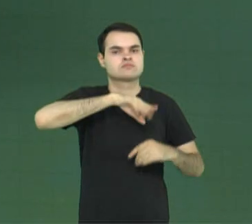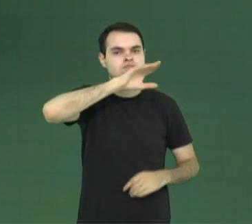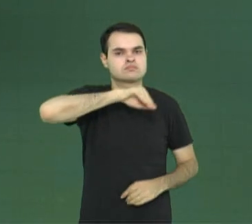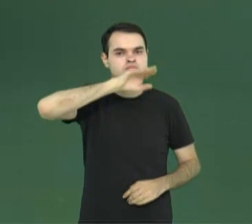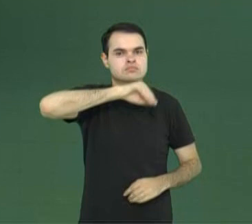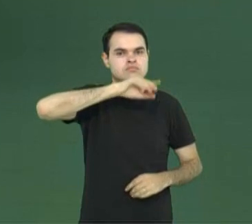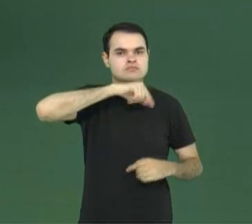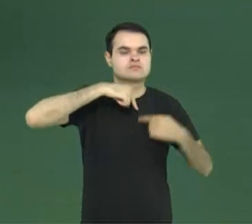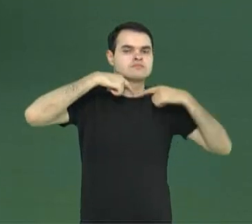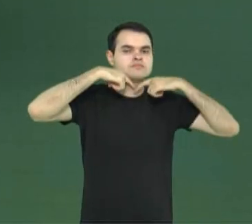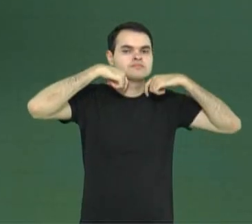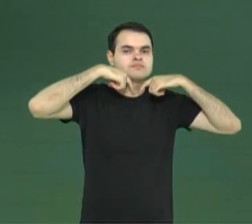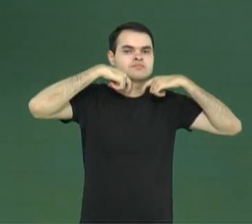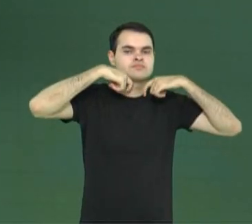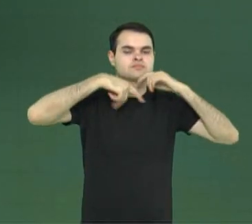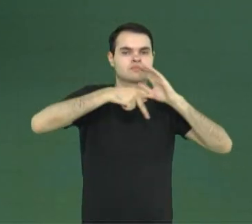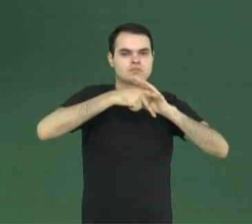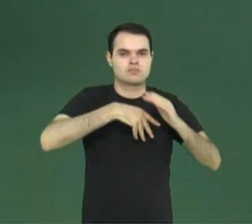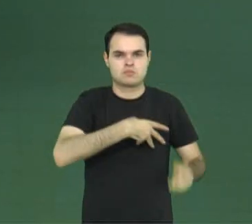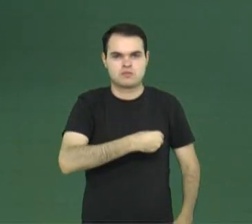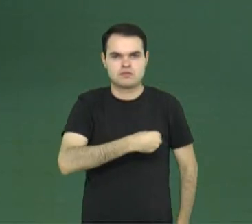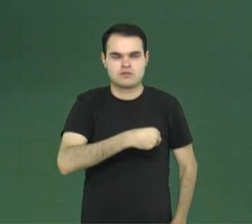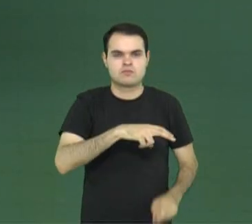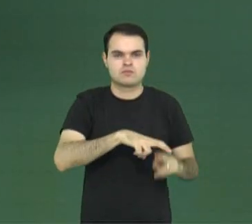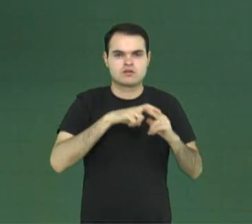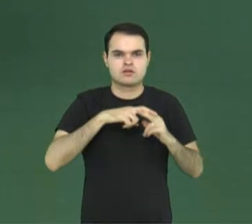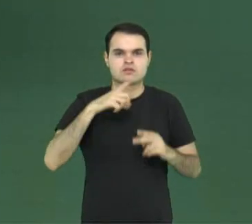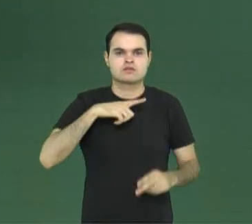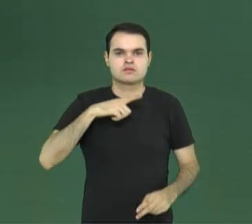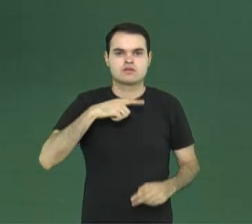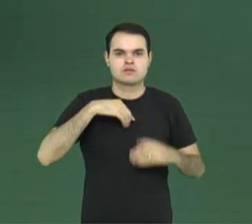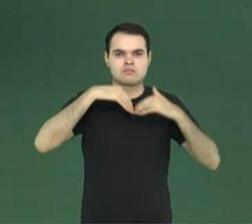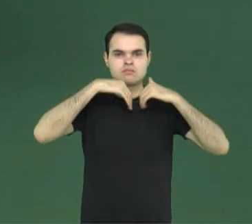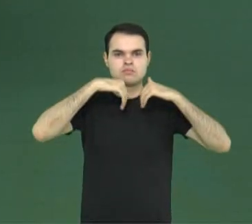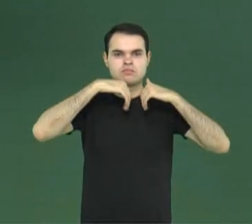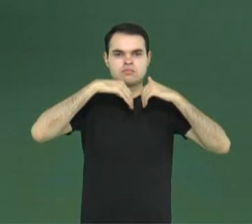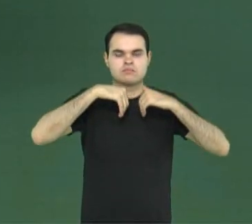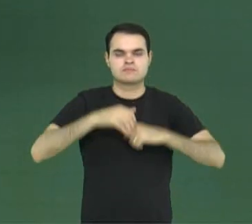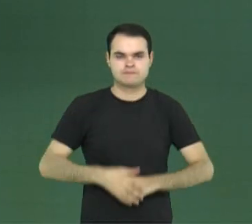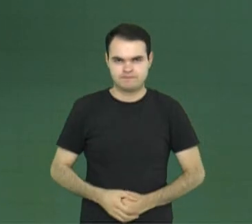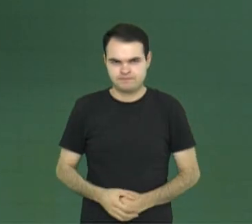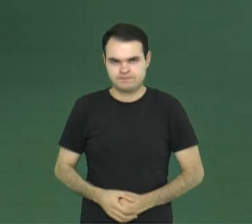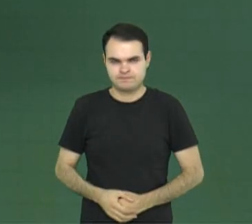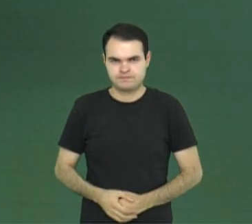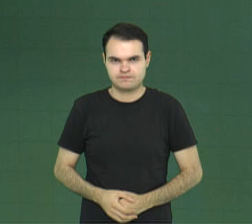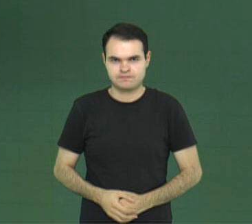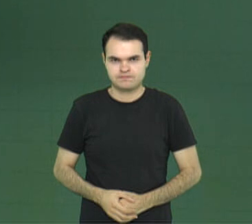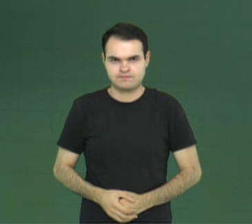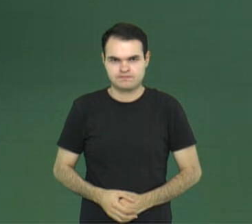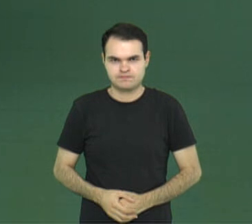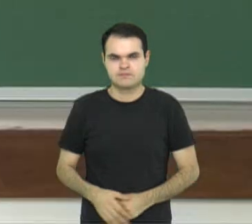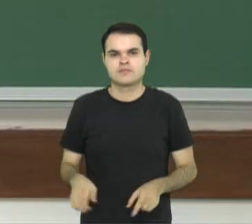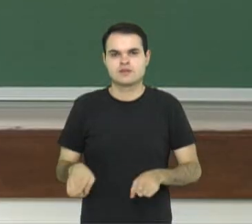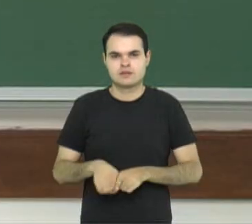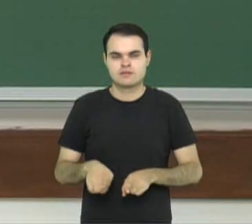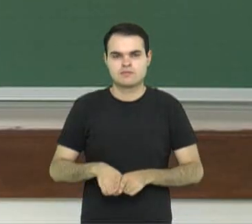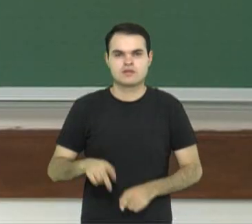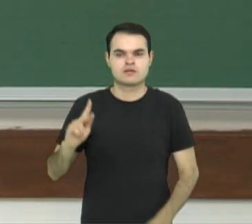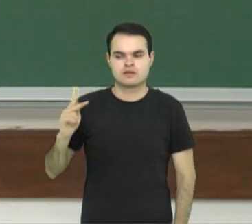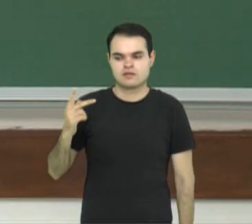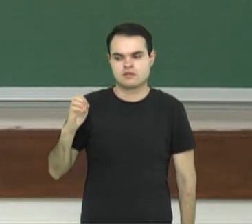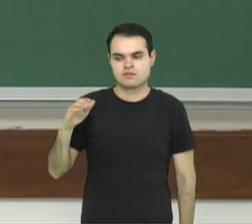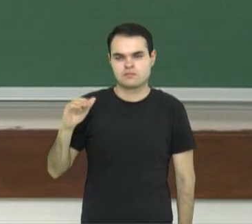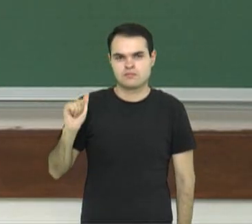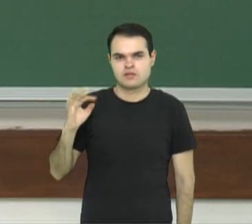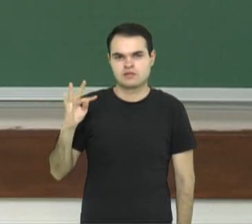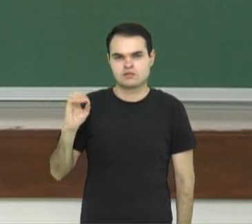produção de som dos mamíferos devido à movimentação dessa membrana, tá? Nós vamos falar também sobre hematose. Pessoal, na aula